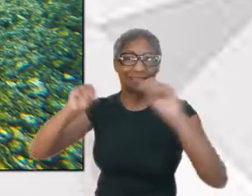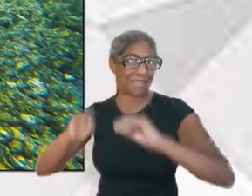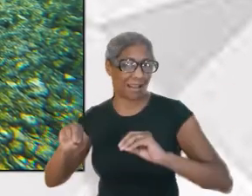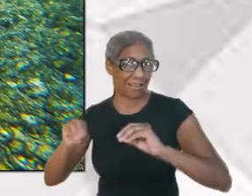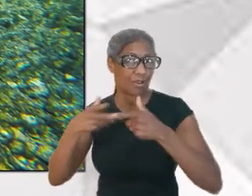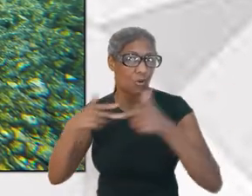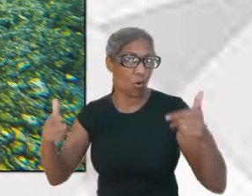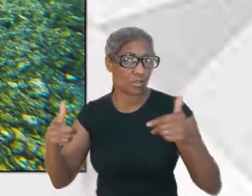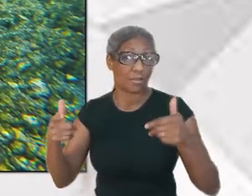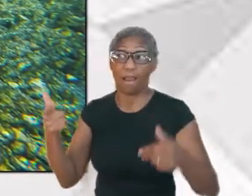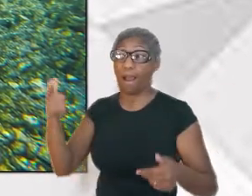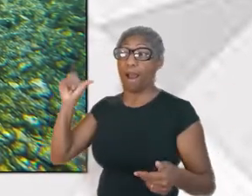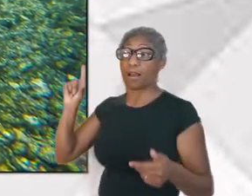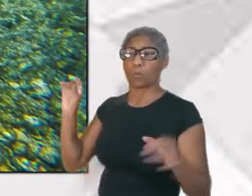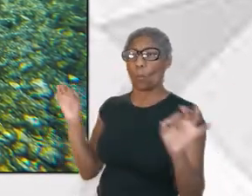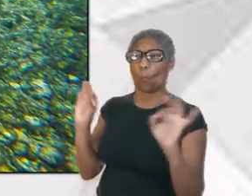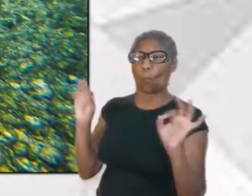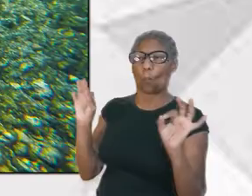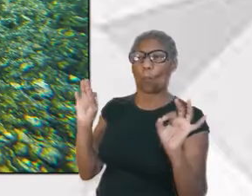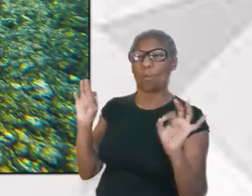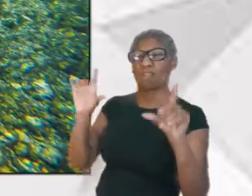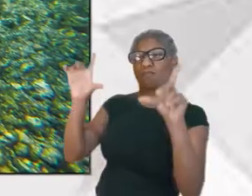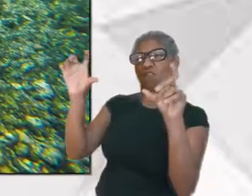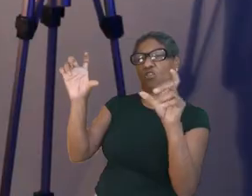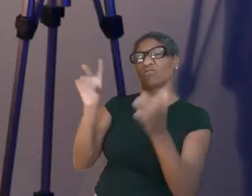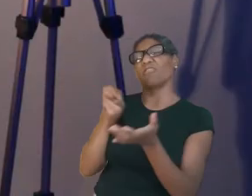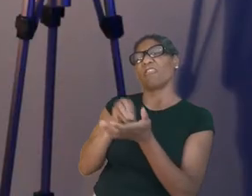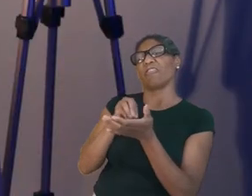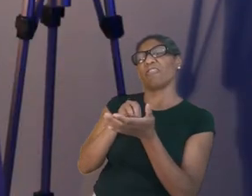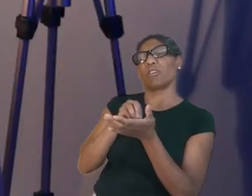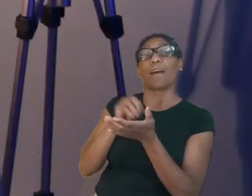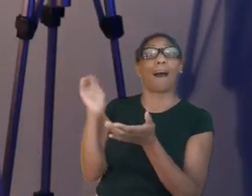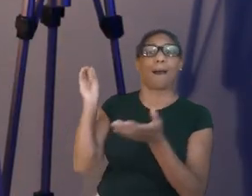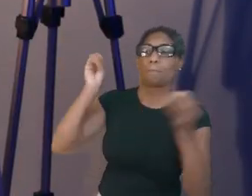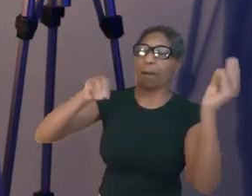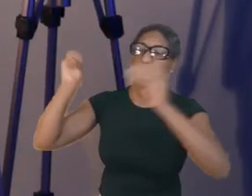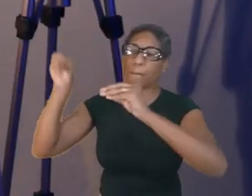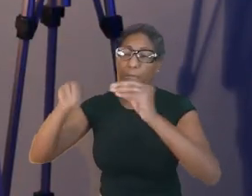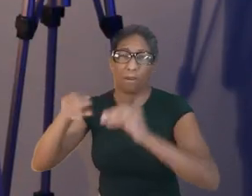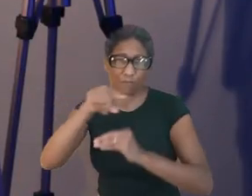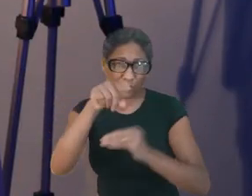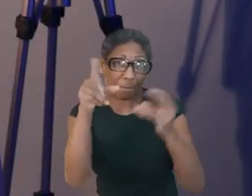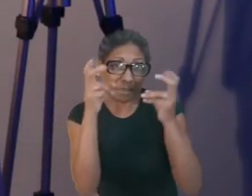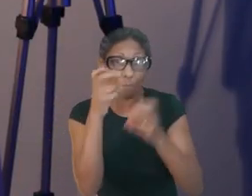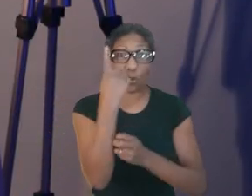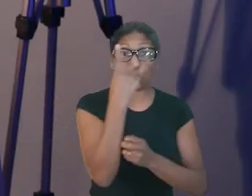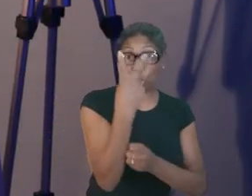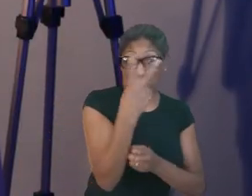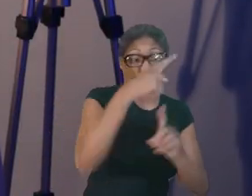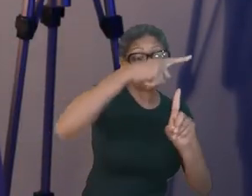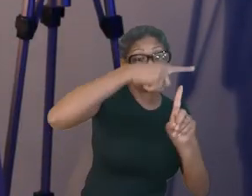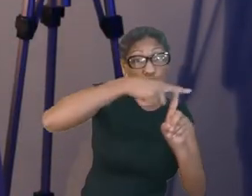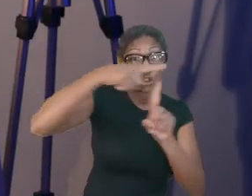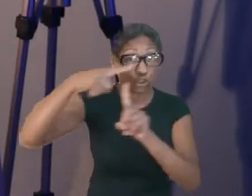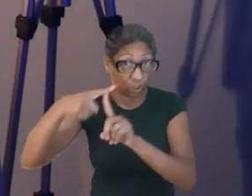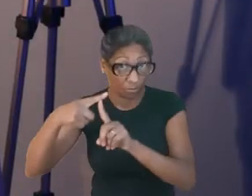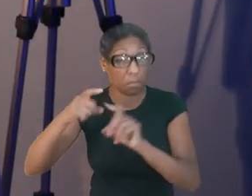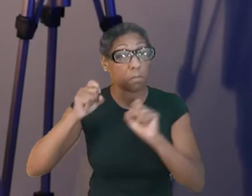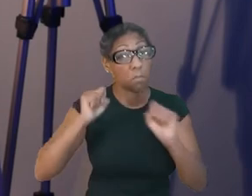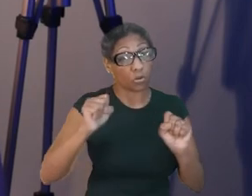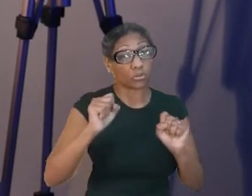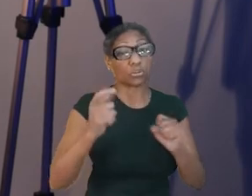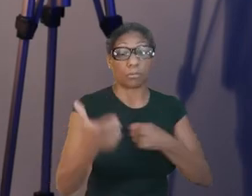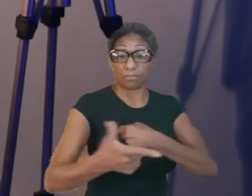alguns itens que não existem na fotografia original. Conseguem perceber que os dois estilos fotográficos desenvolvem